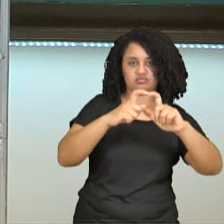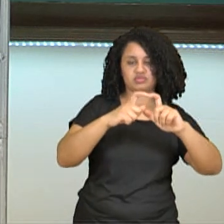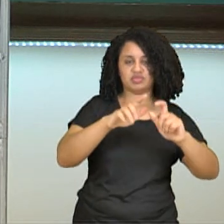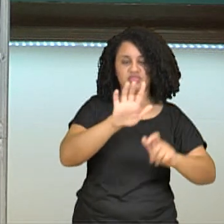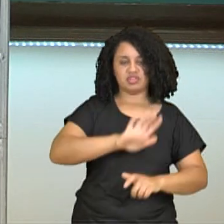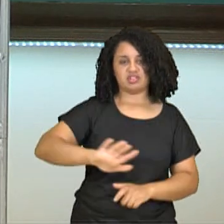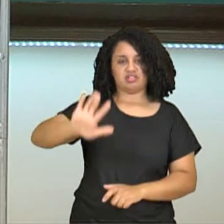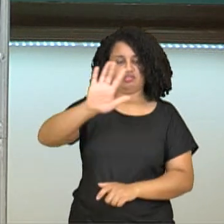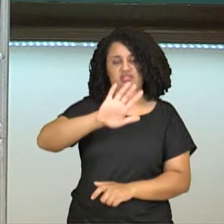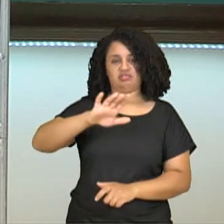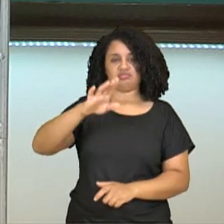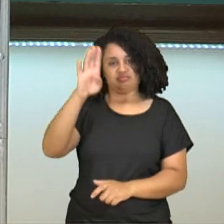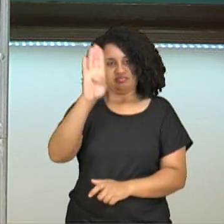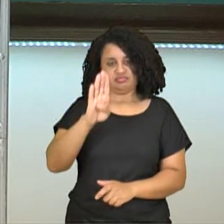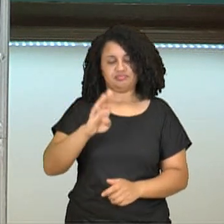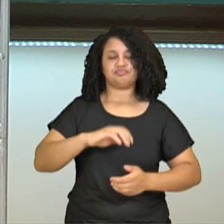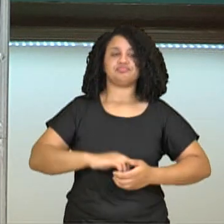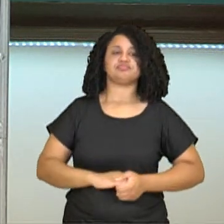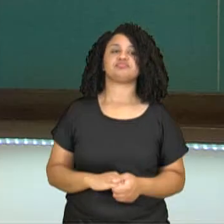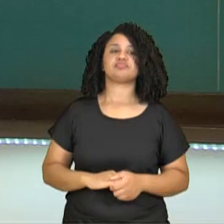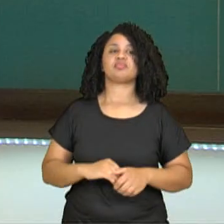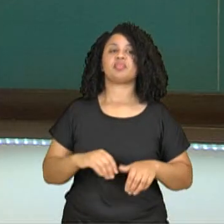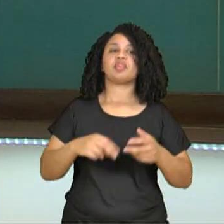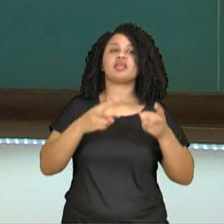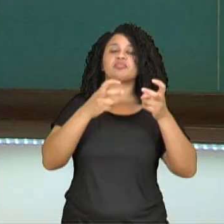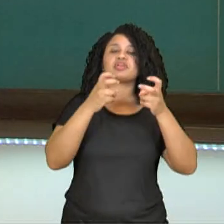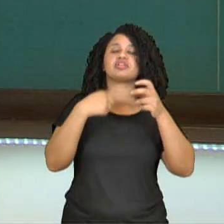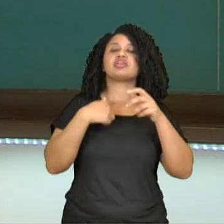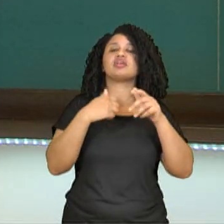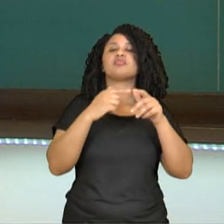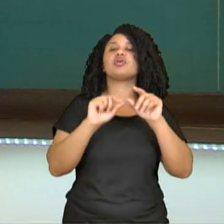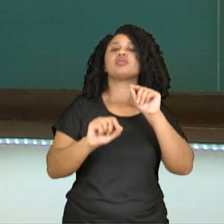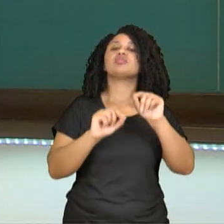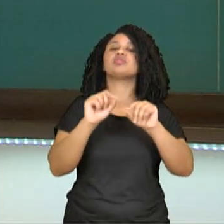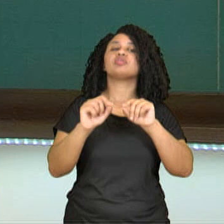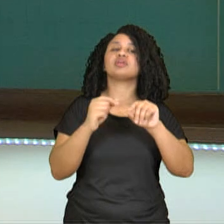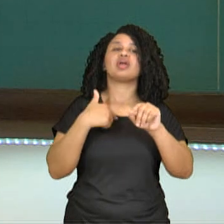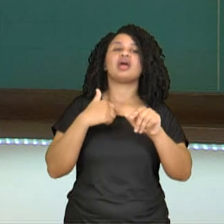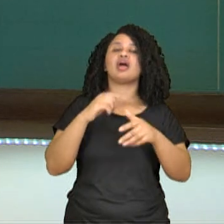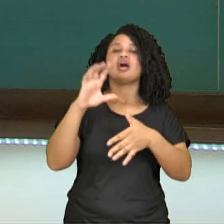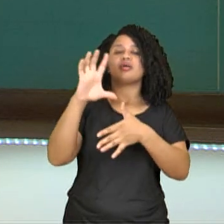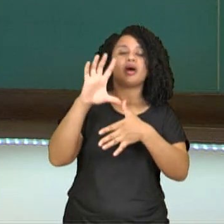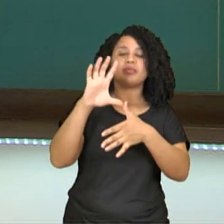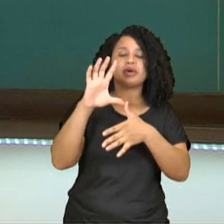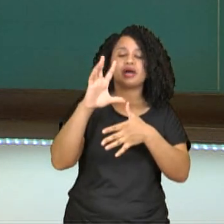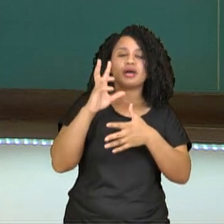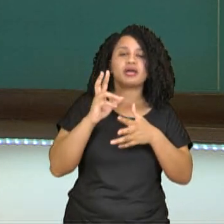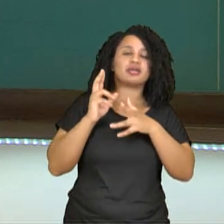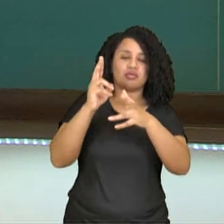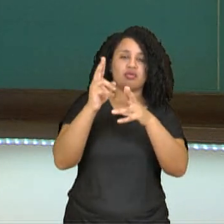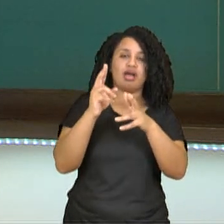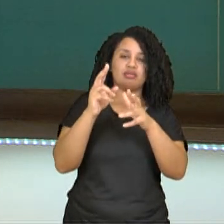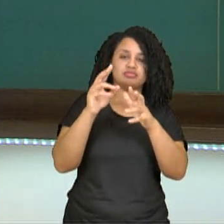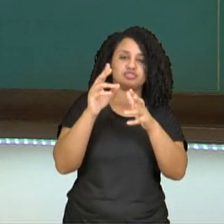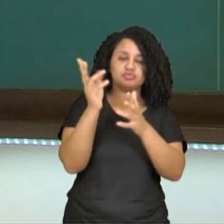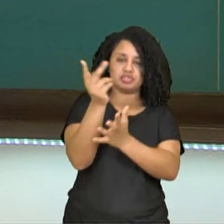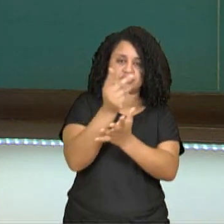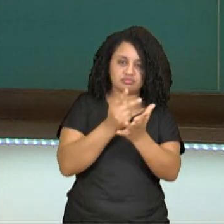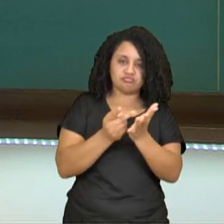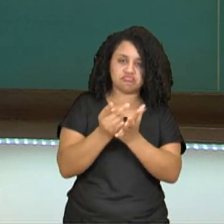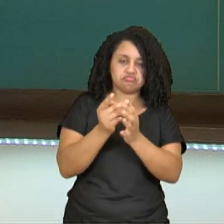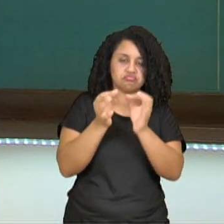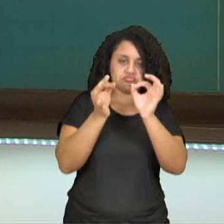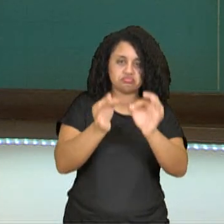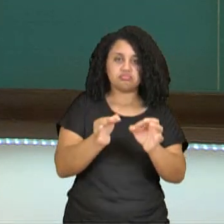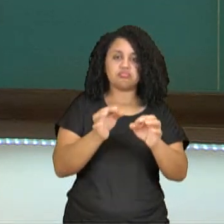superfície do território brasileiro. Observe que tratam-se da mesma representação cartográfica, é o mesmo mapa